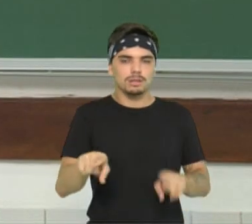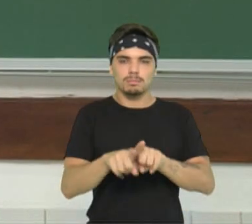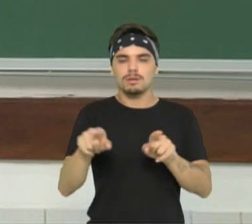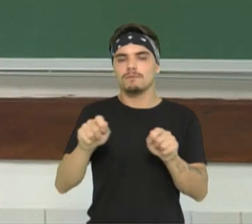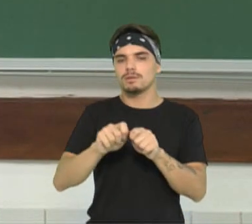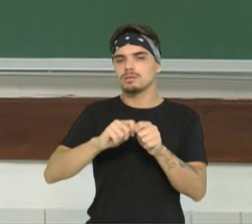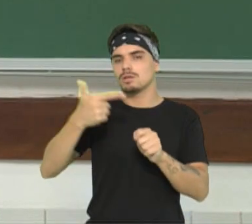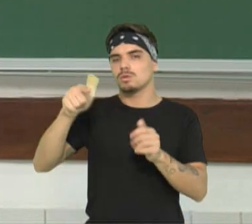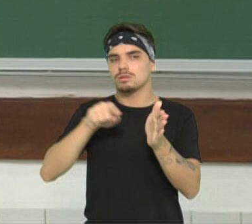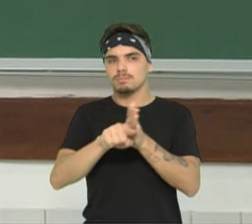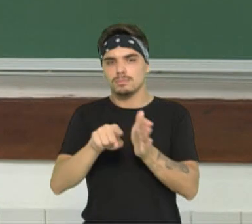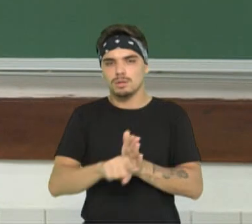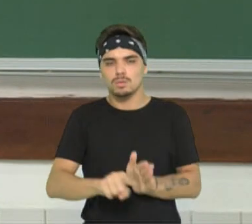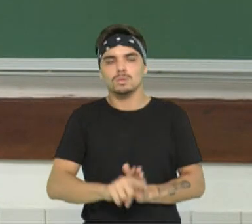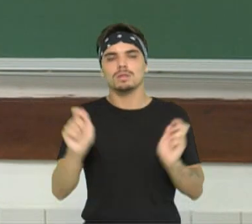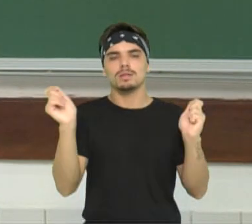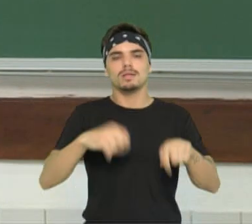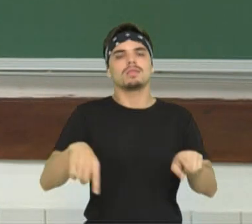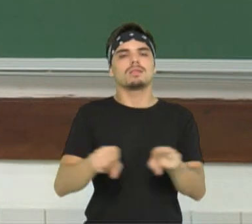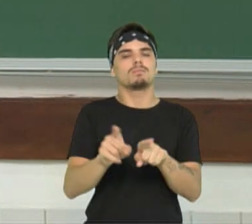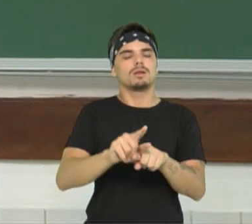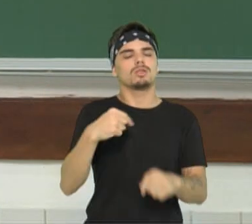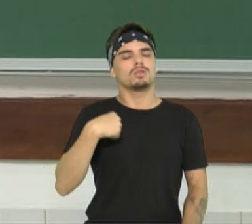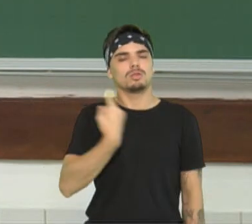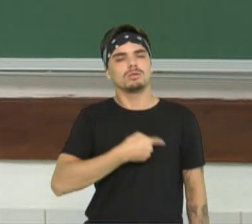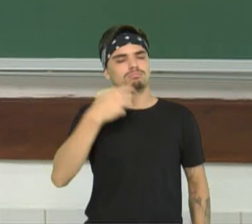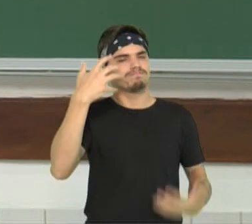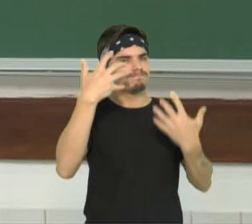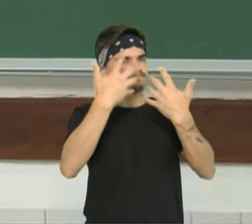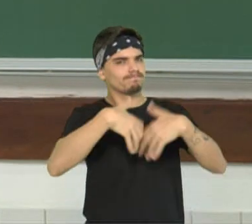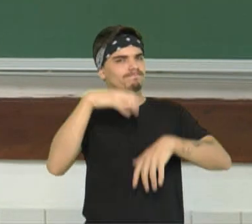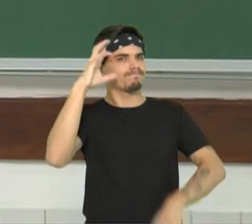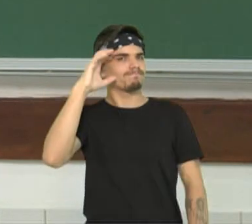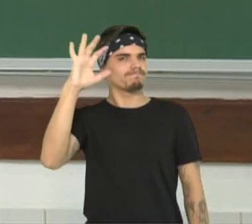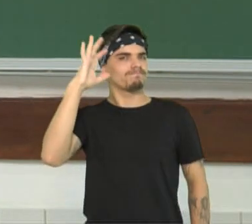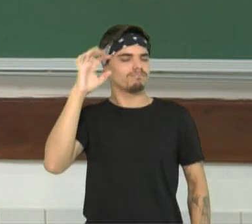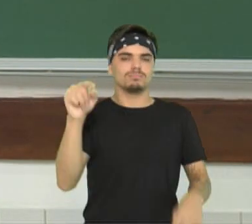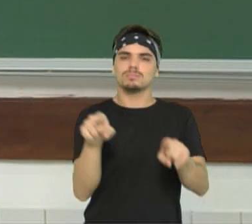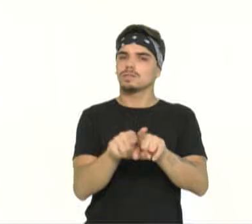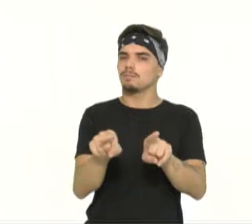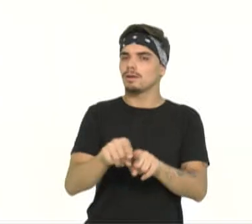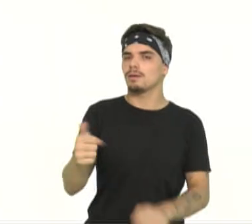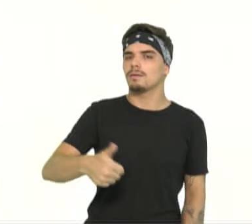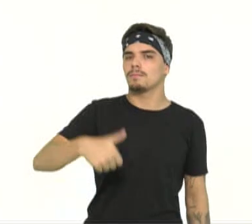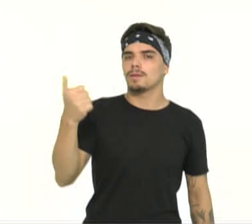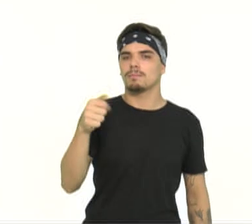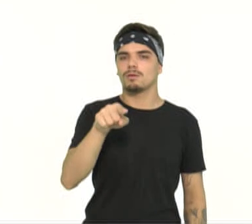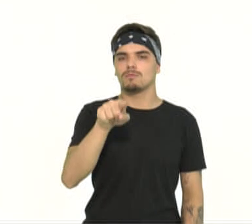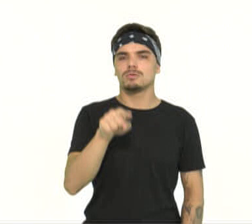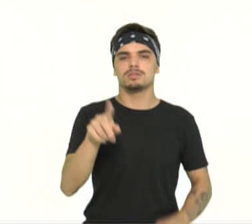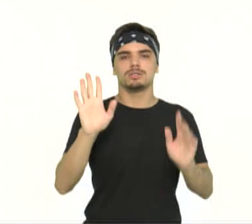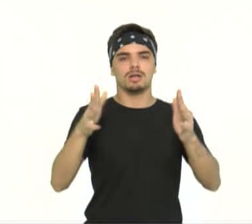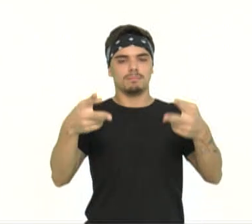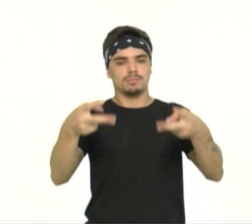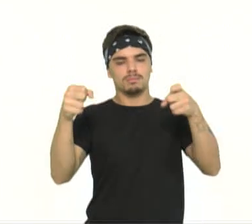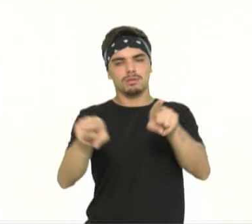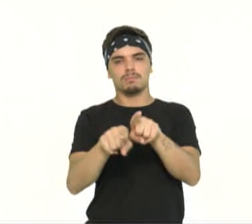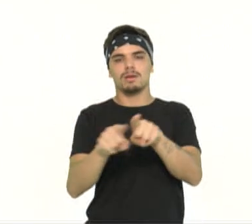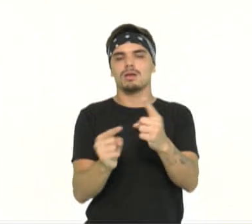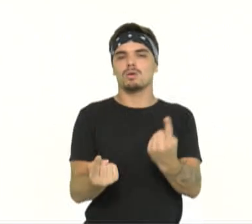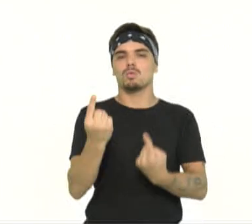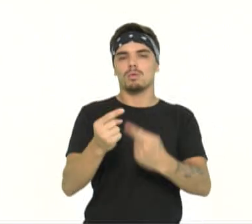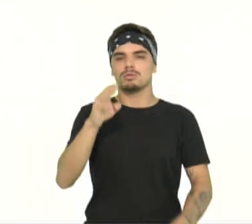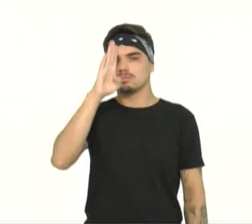outras perguntas, para que a gente possa aqui parar um pouquinho e refletir. Primeiro, você já parou para perceber quais são